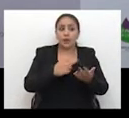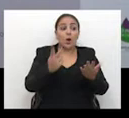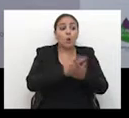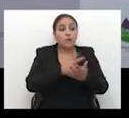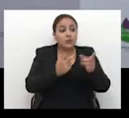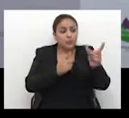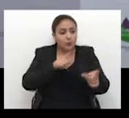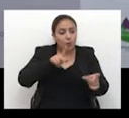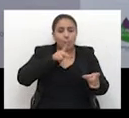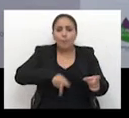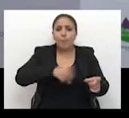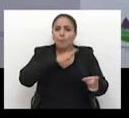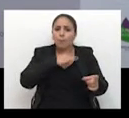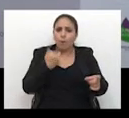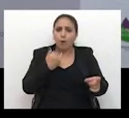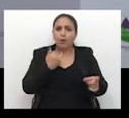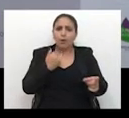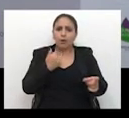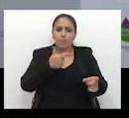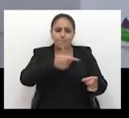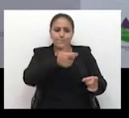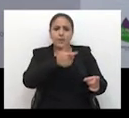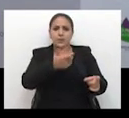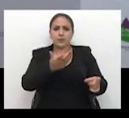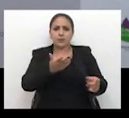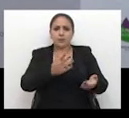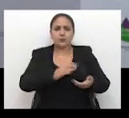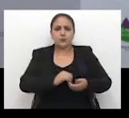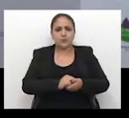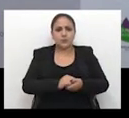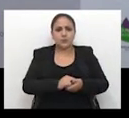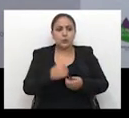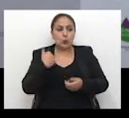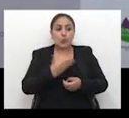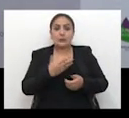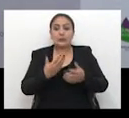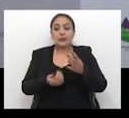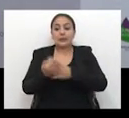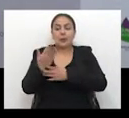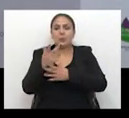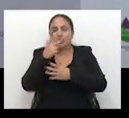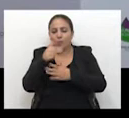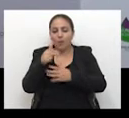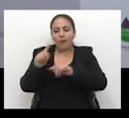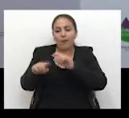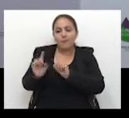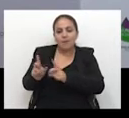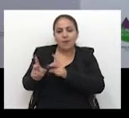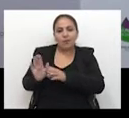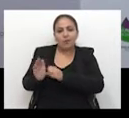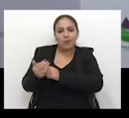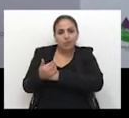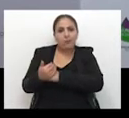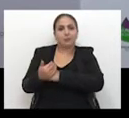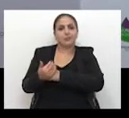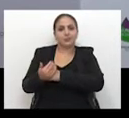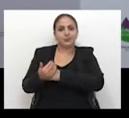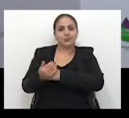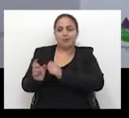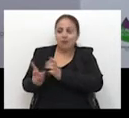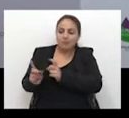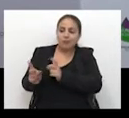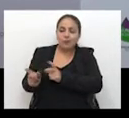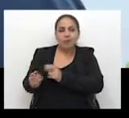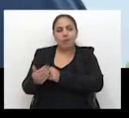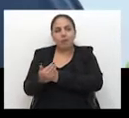fogo e ainda mais nós criamos indiretamente um mercado negro no mercado paralelo que reúne todas suas armas